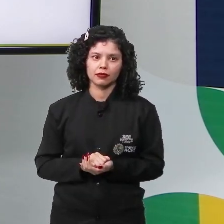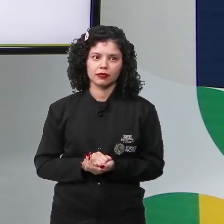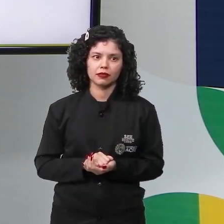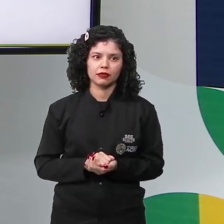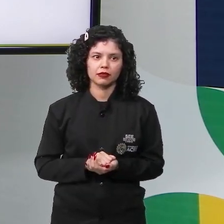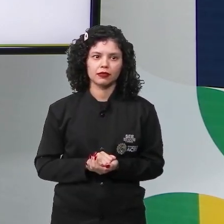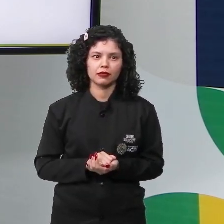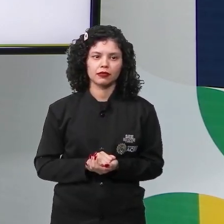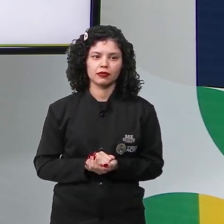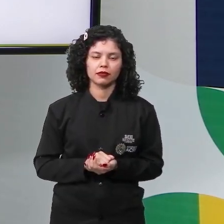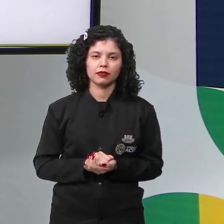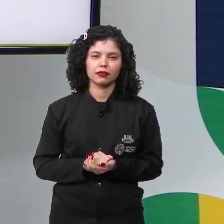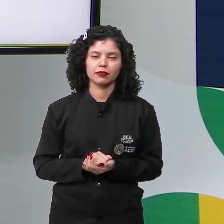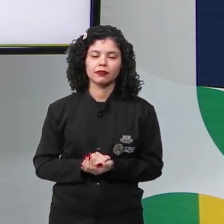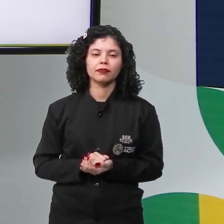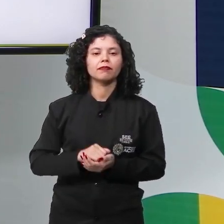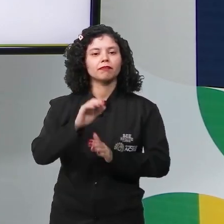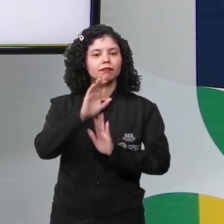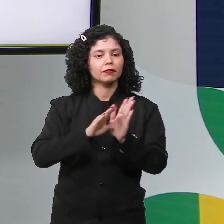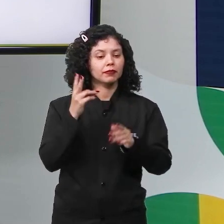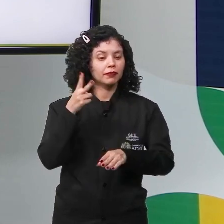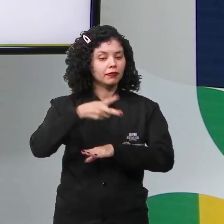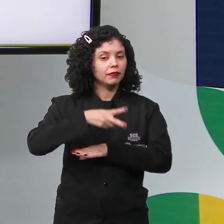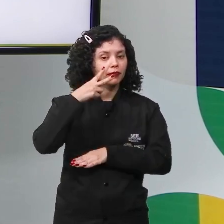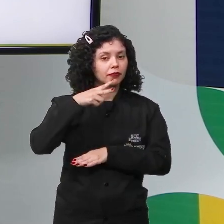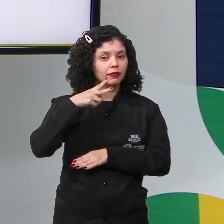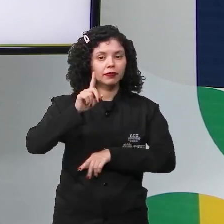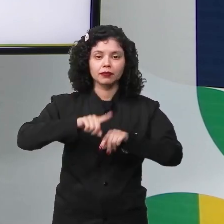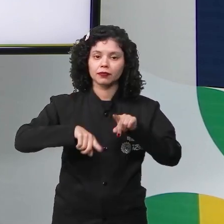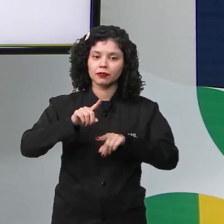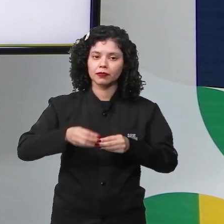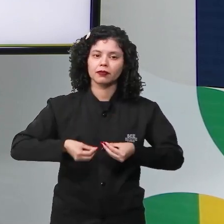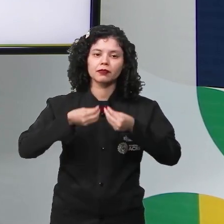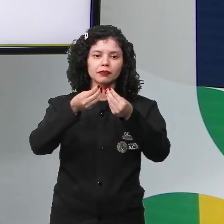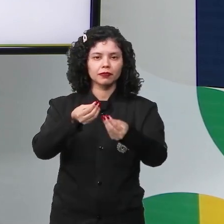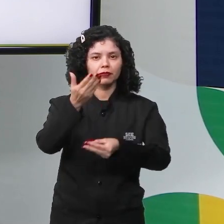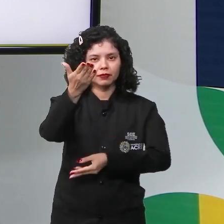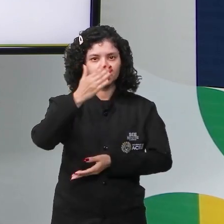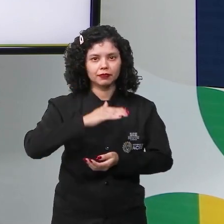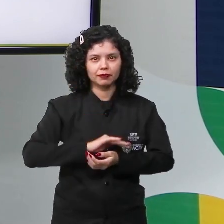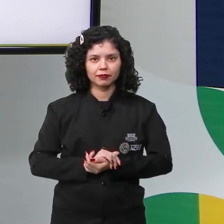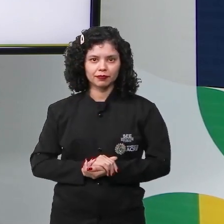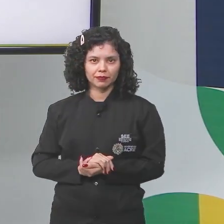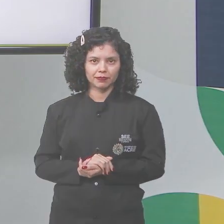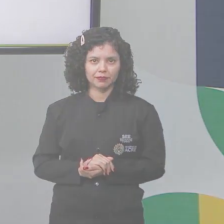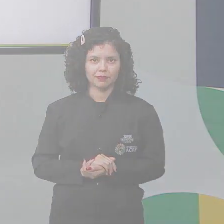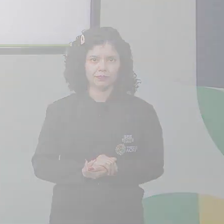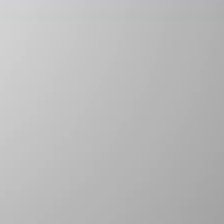a nossa plataforma e consulte os materiais que estão disponíveis para vocês.